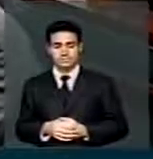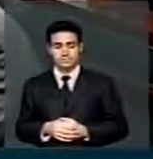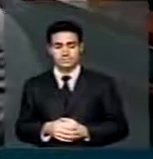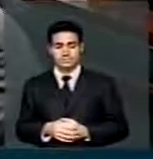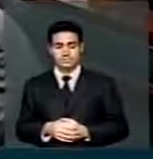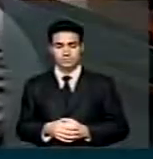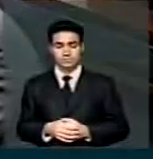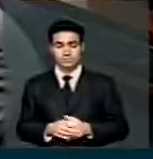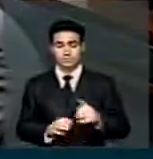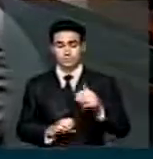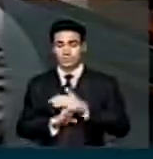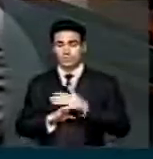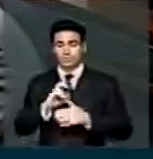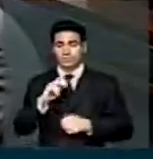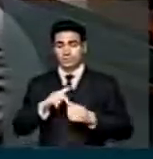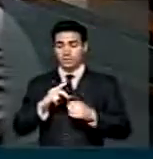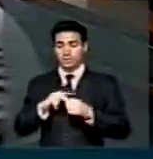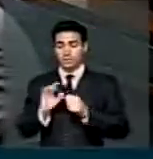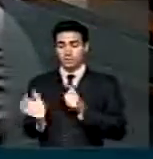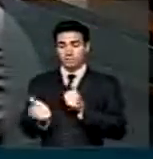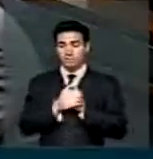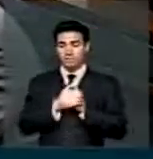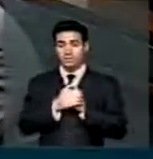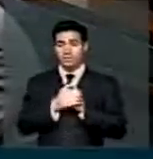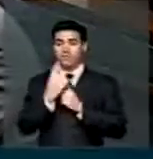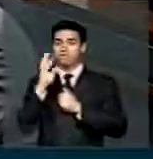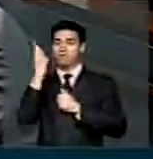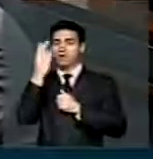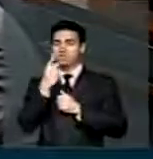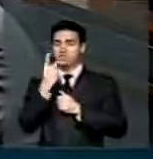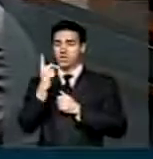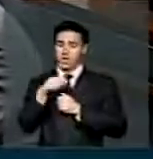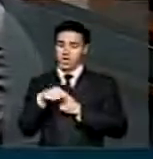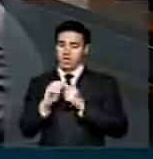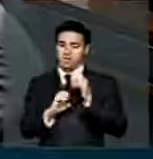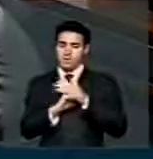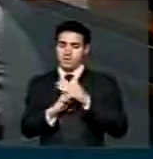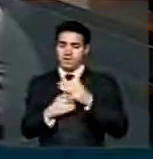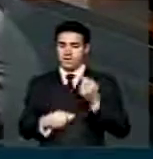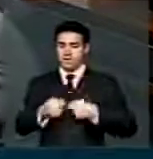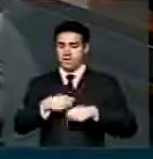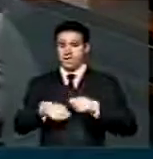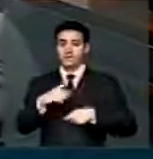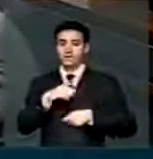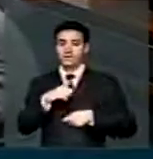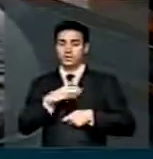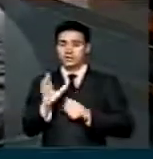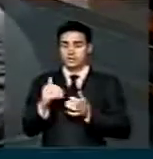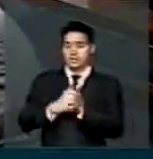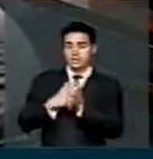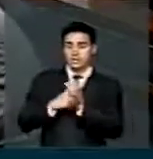fecha, a Petrobras, no falso argumento de que é uma empresa de mercado e com sigilos comerciais.